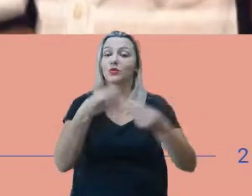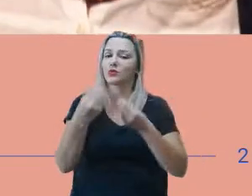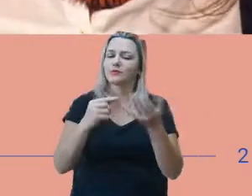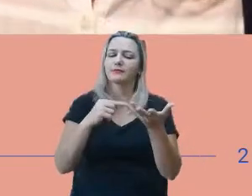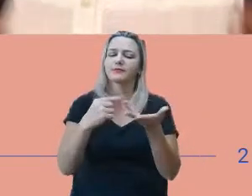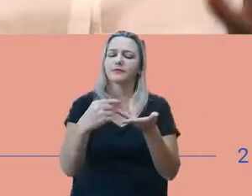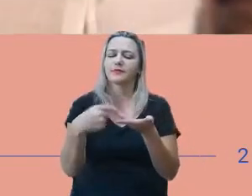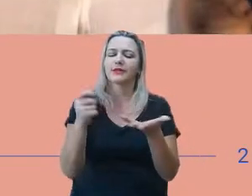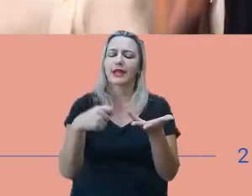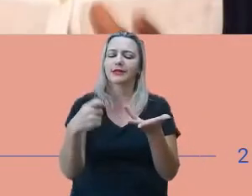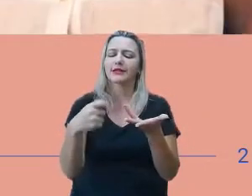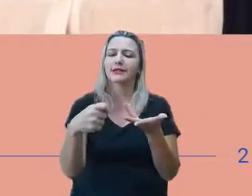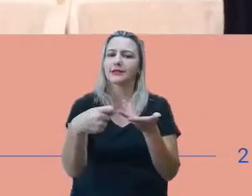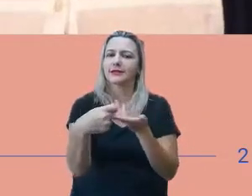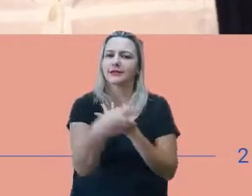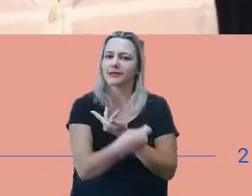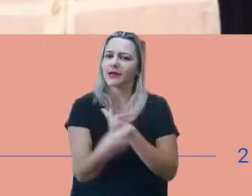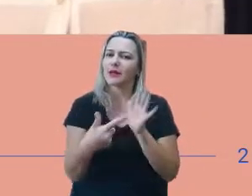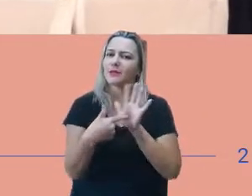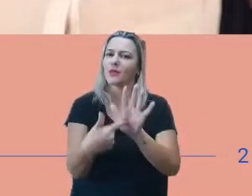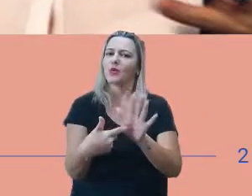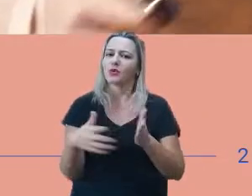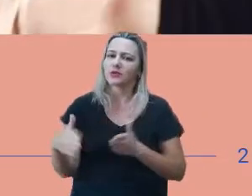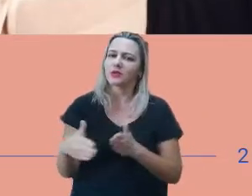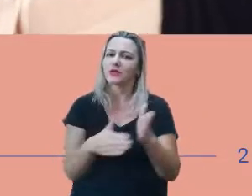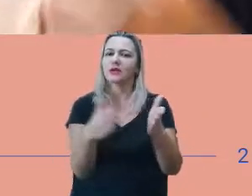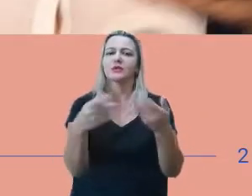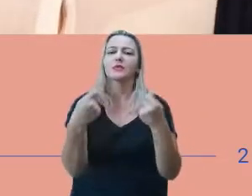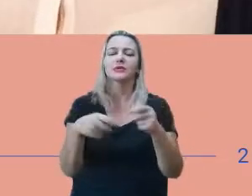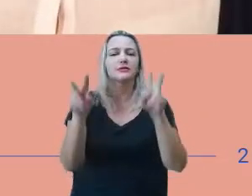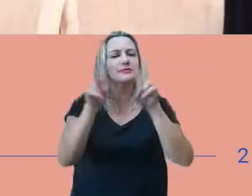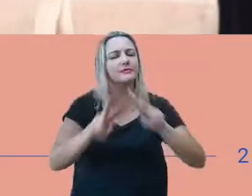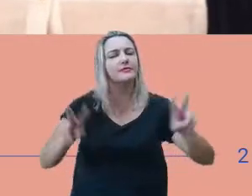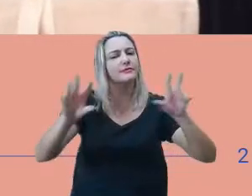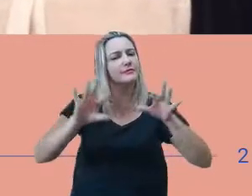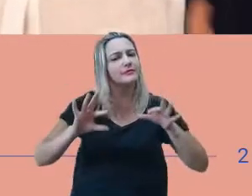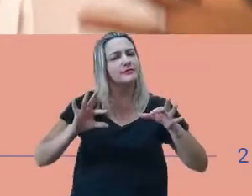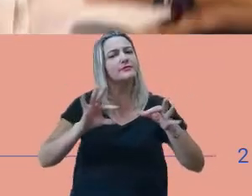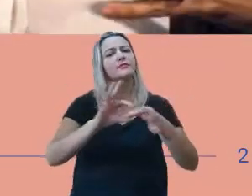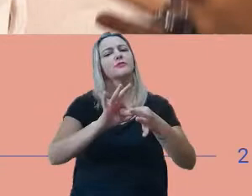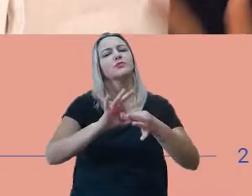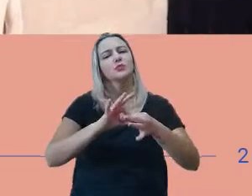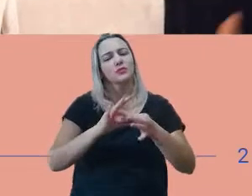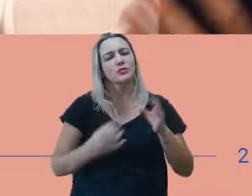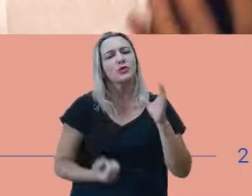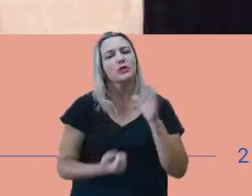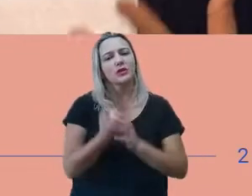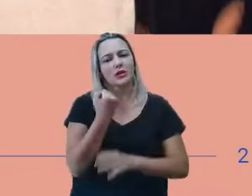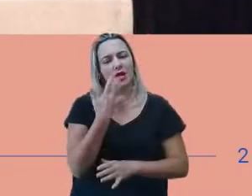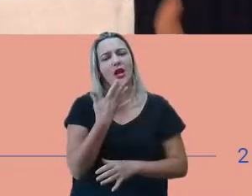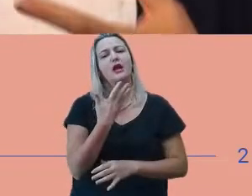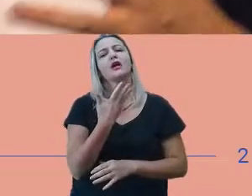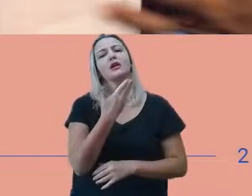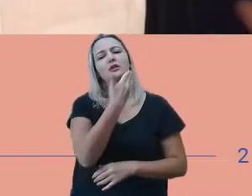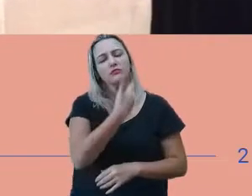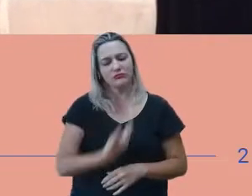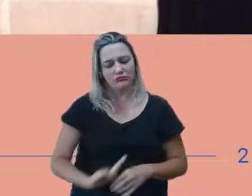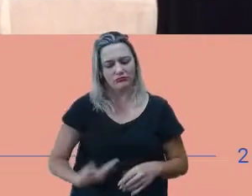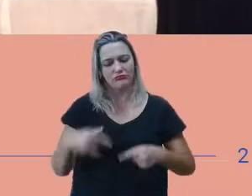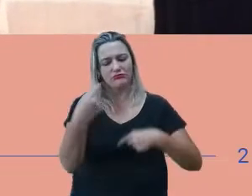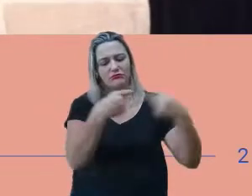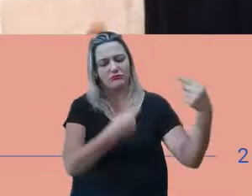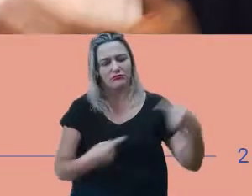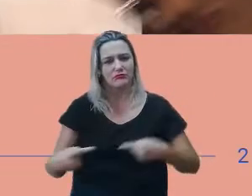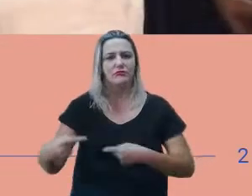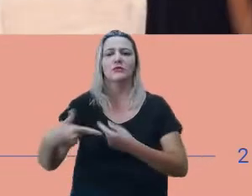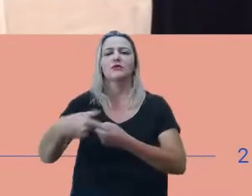nos mostrou o caminho que a gente precisa criar uma visão comum que a gente precisa criar políticas públicas que a gente precisa realmente fazer um